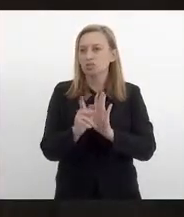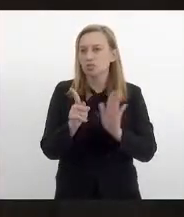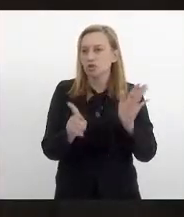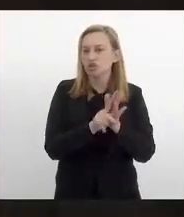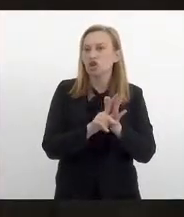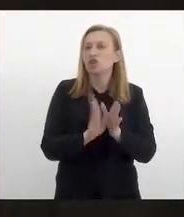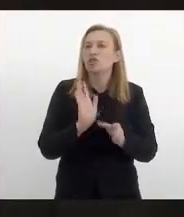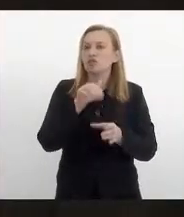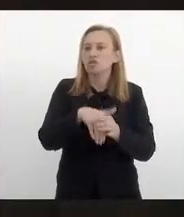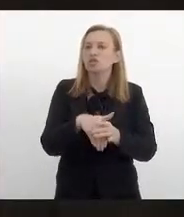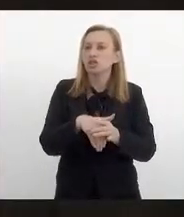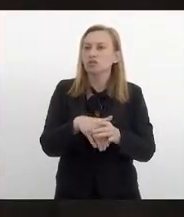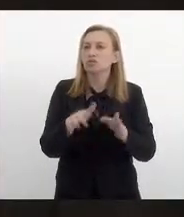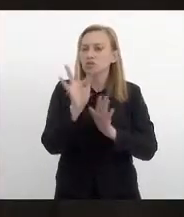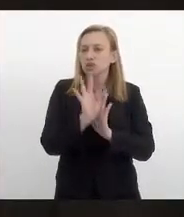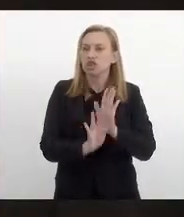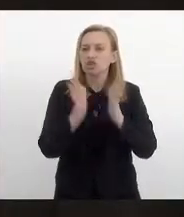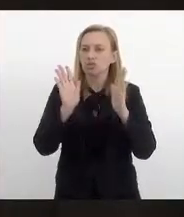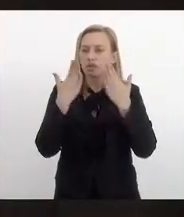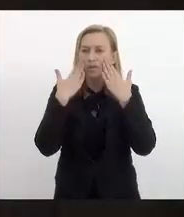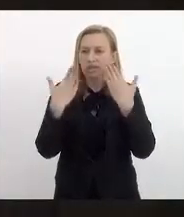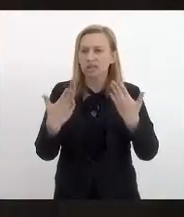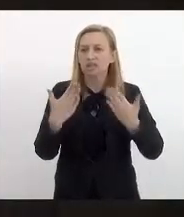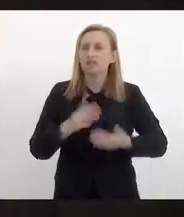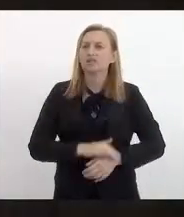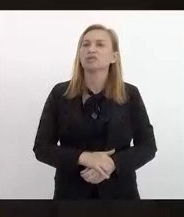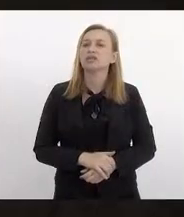texto conforme apresentado.